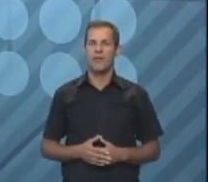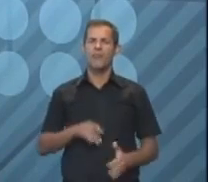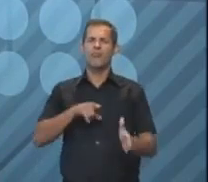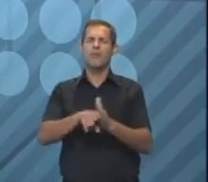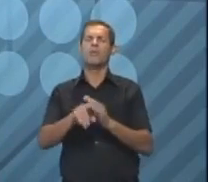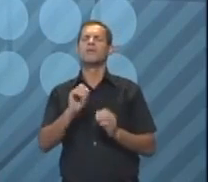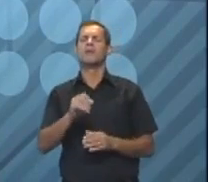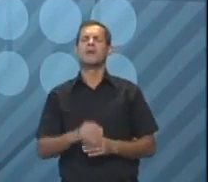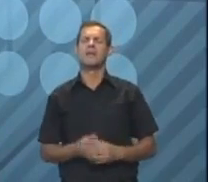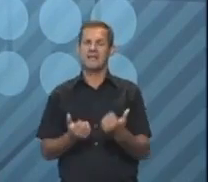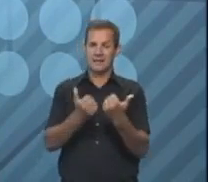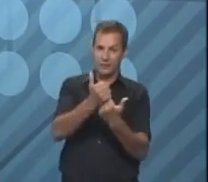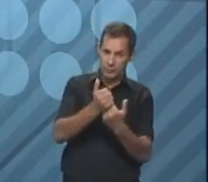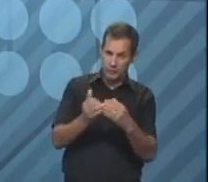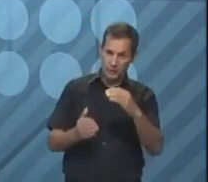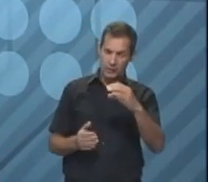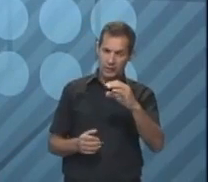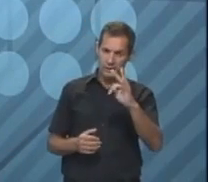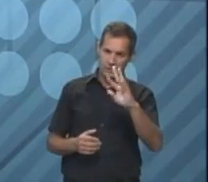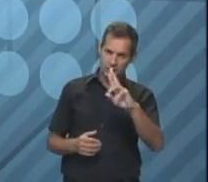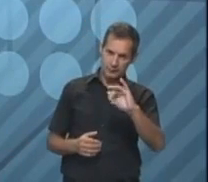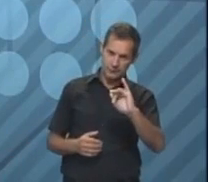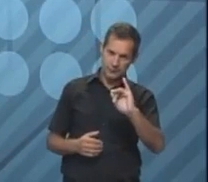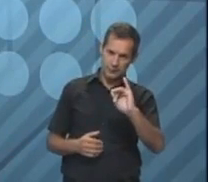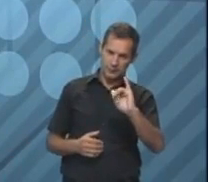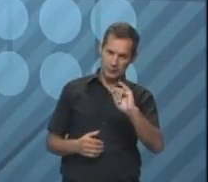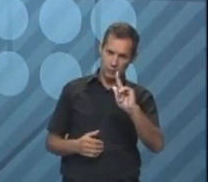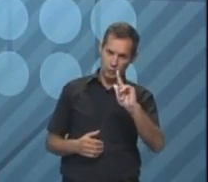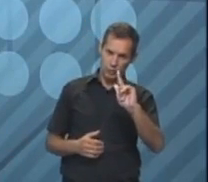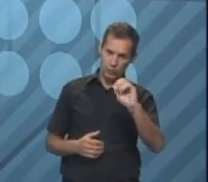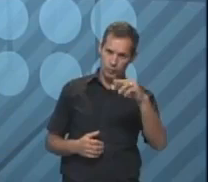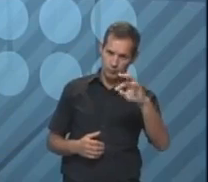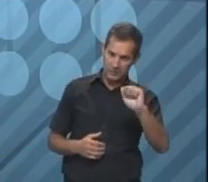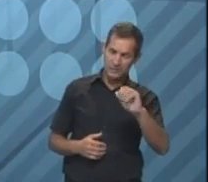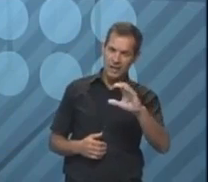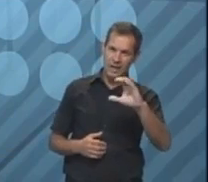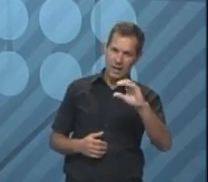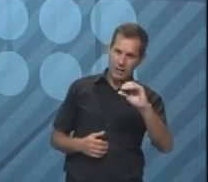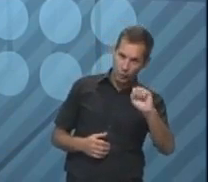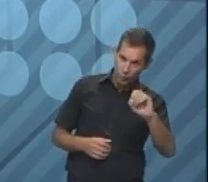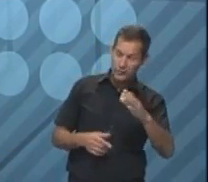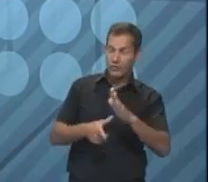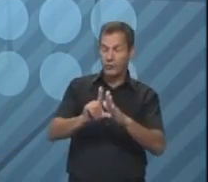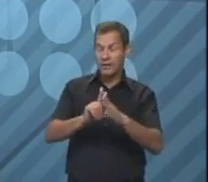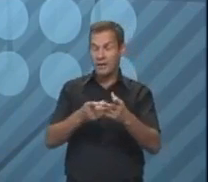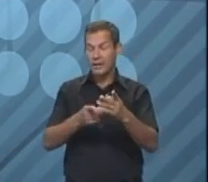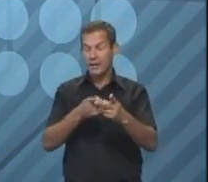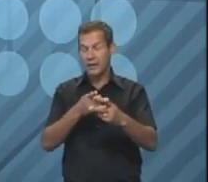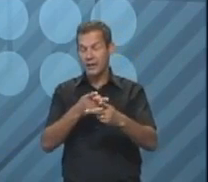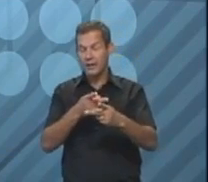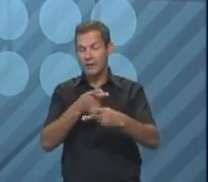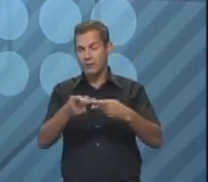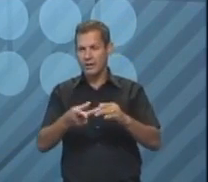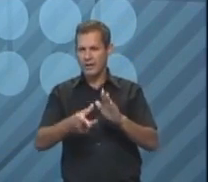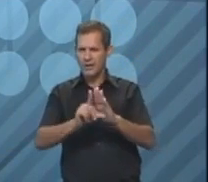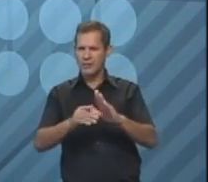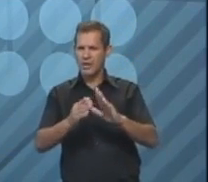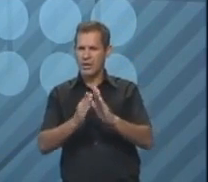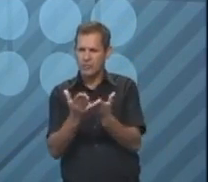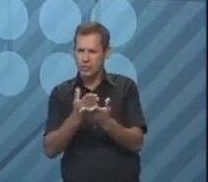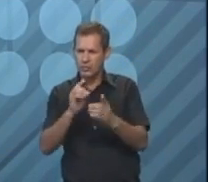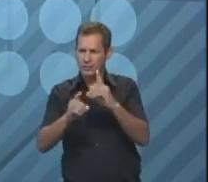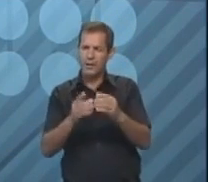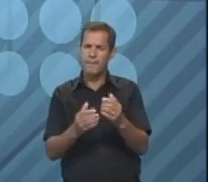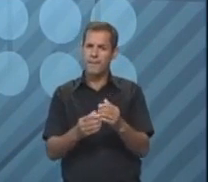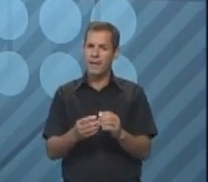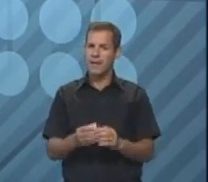foi perguntado a respeito da substituição trigonométrica a cosseno. Como eu falei anteriormente, no livro didático de vocês aparece